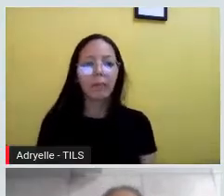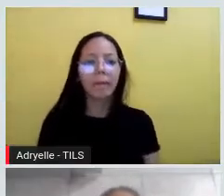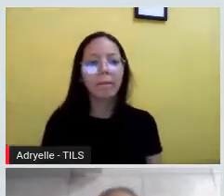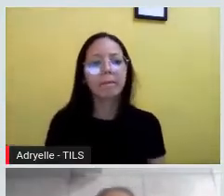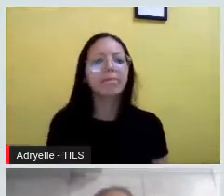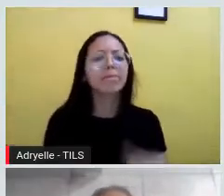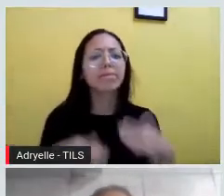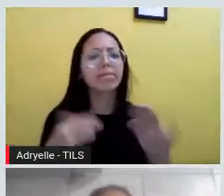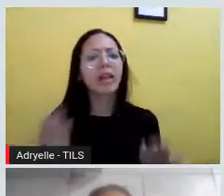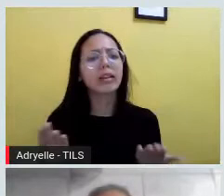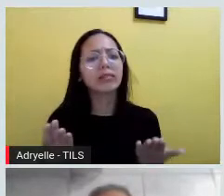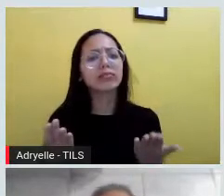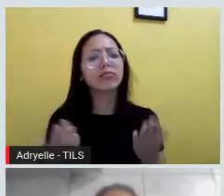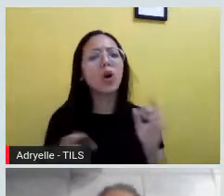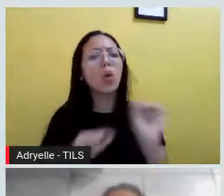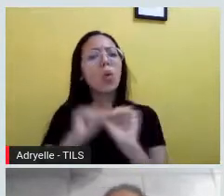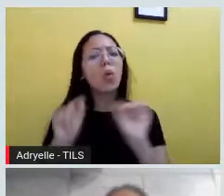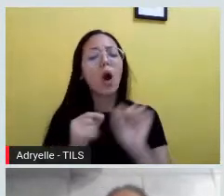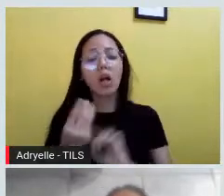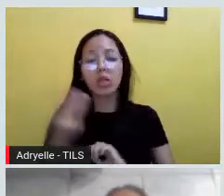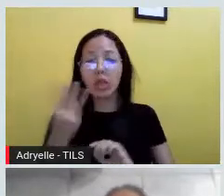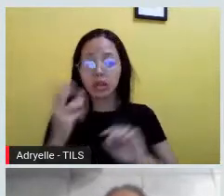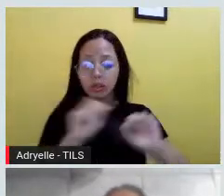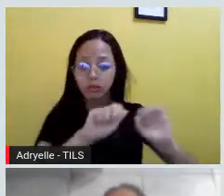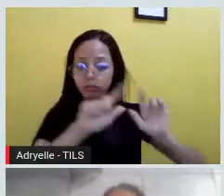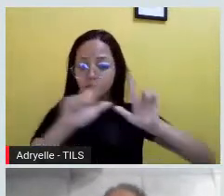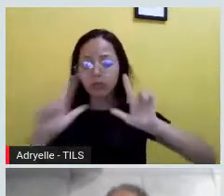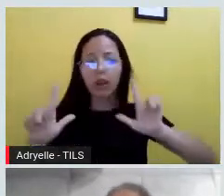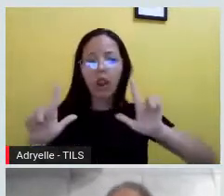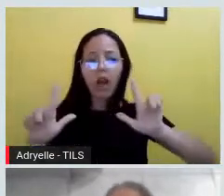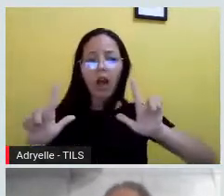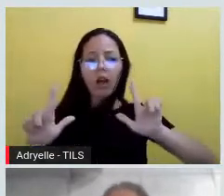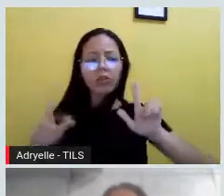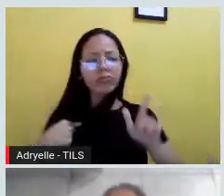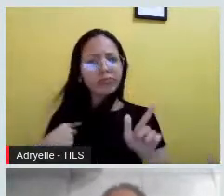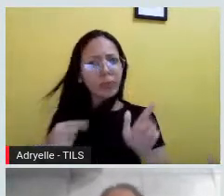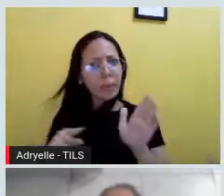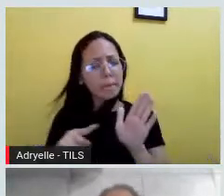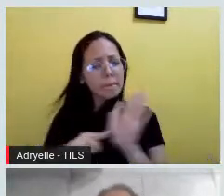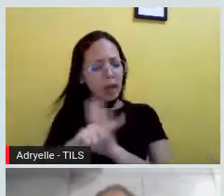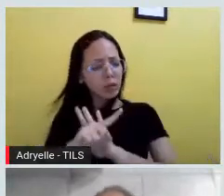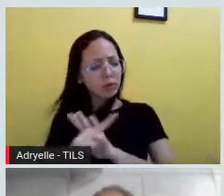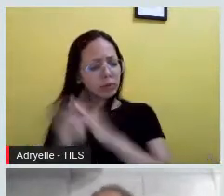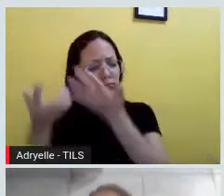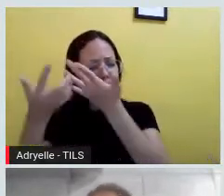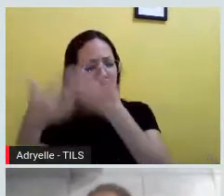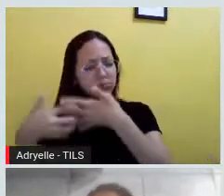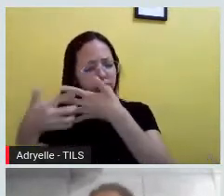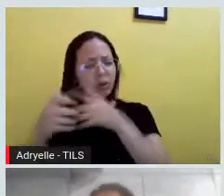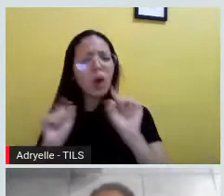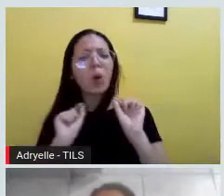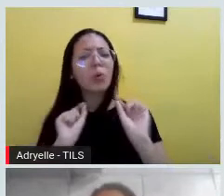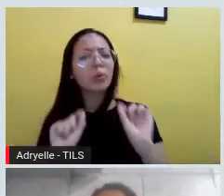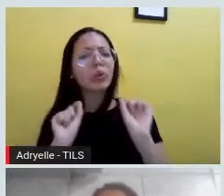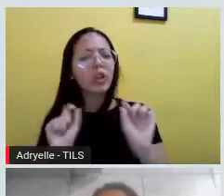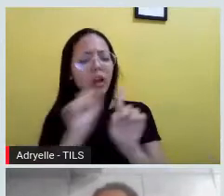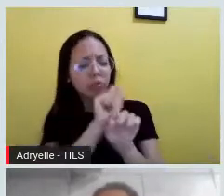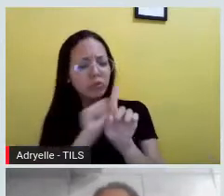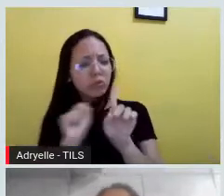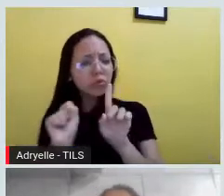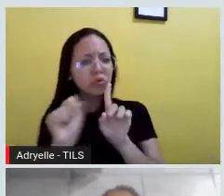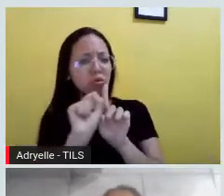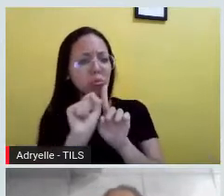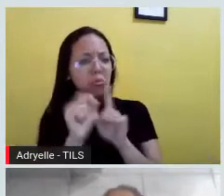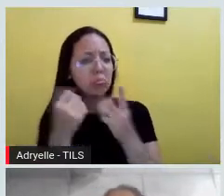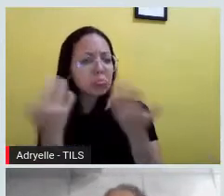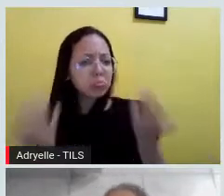Então, no nosso terceiro slide, surge essa pergunta: o que é sociologia?